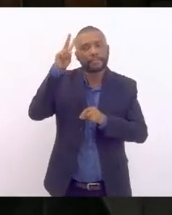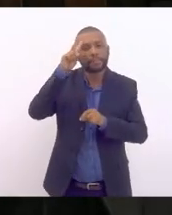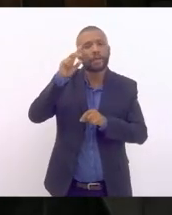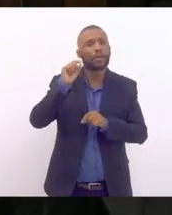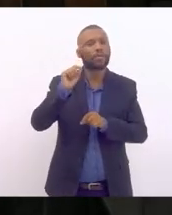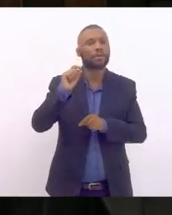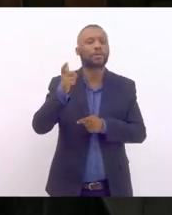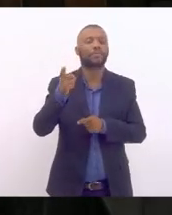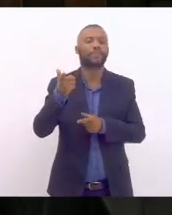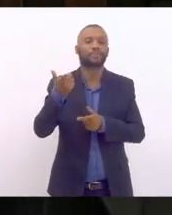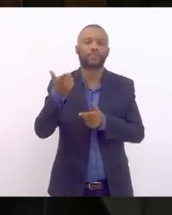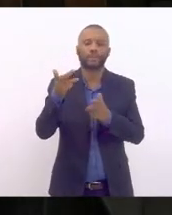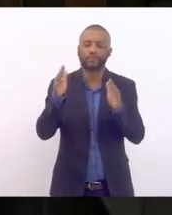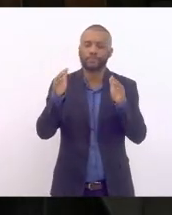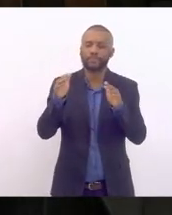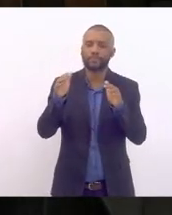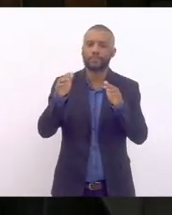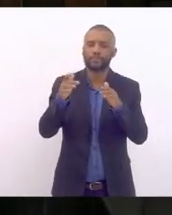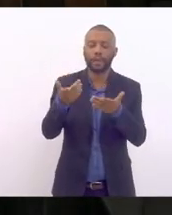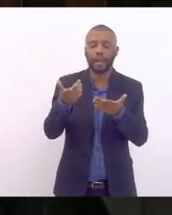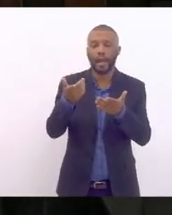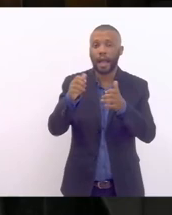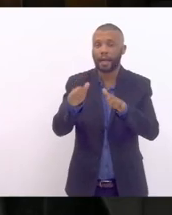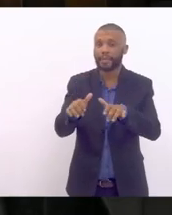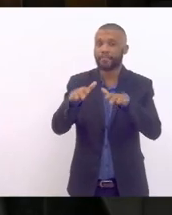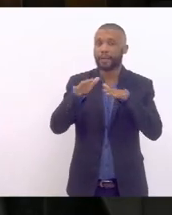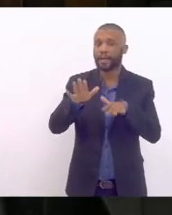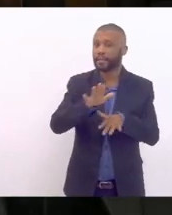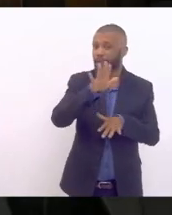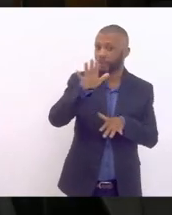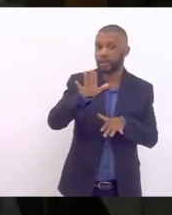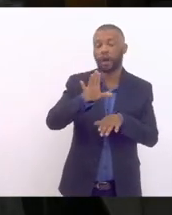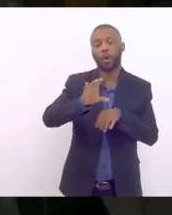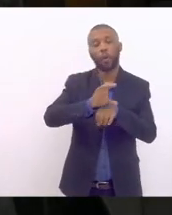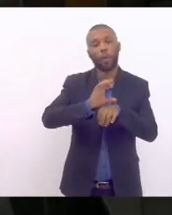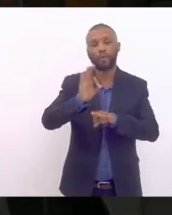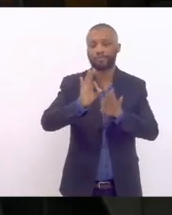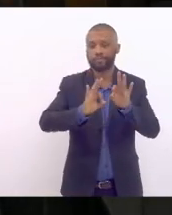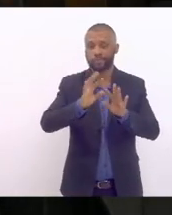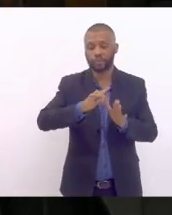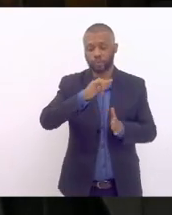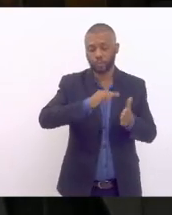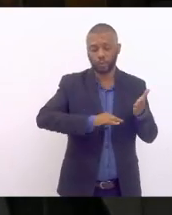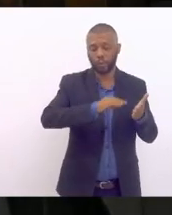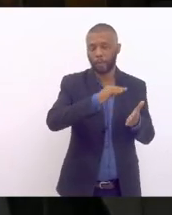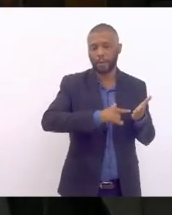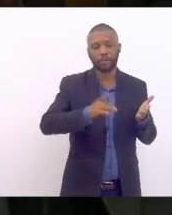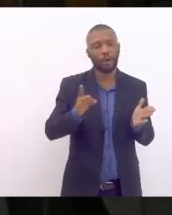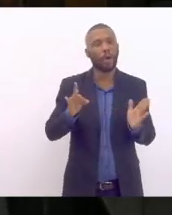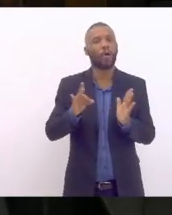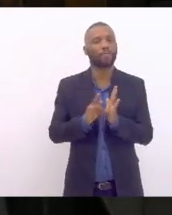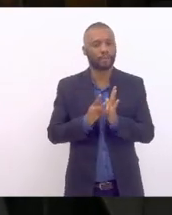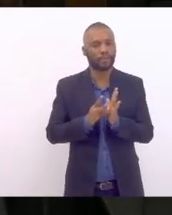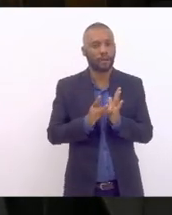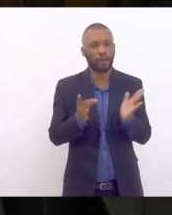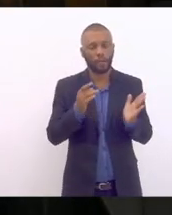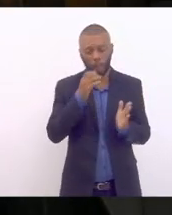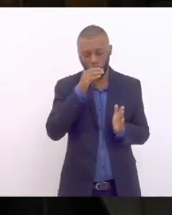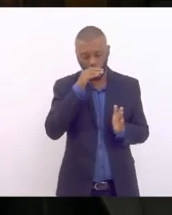para a assembleia nacional constituinte a elaboração de um documento que